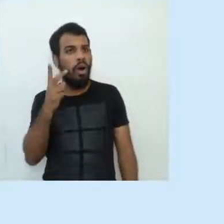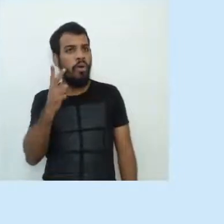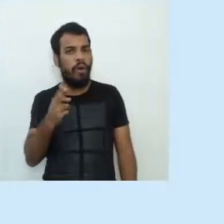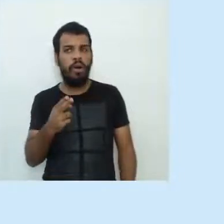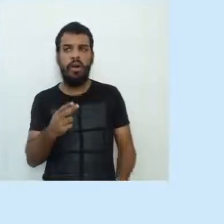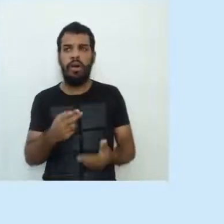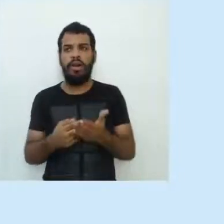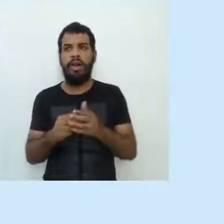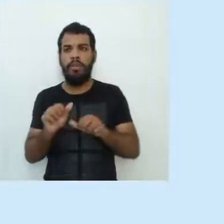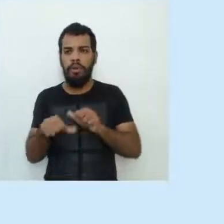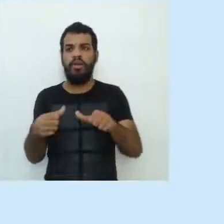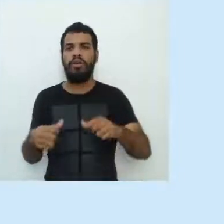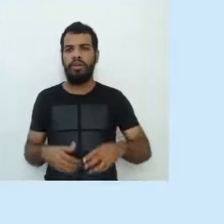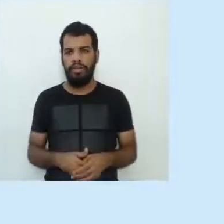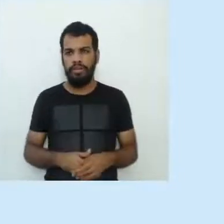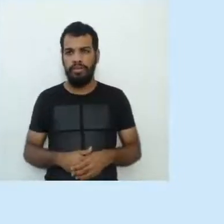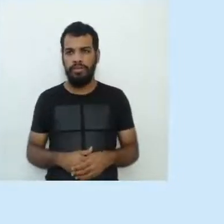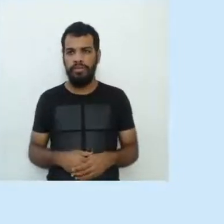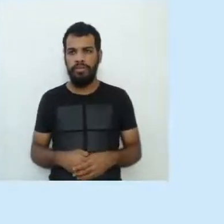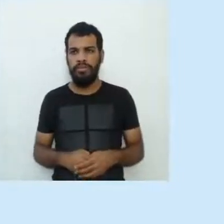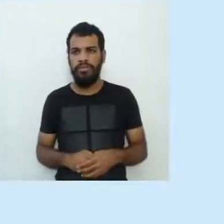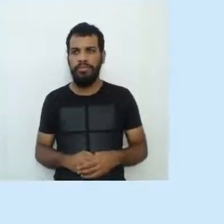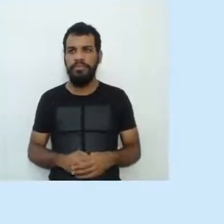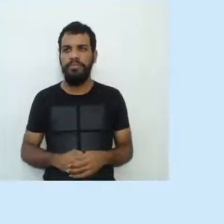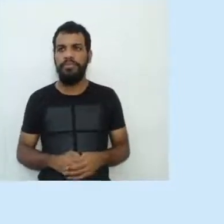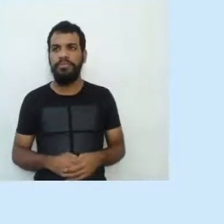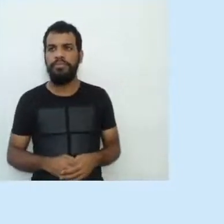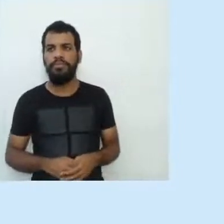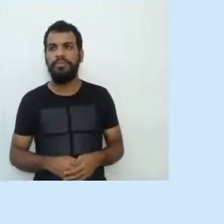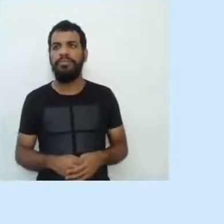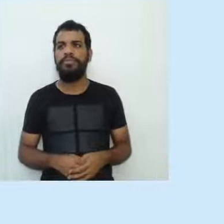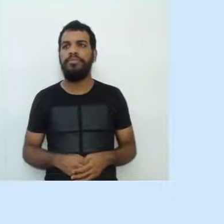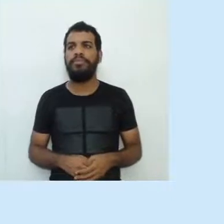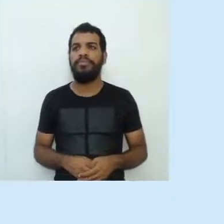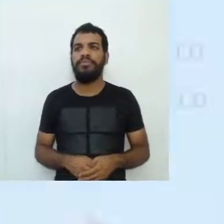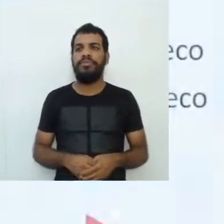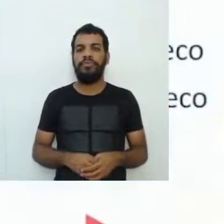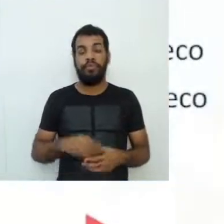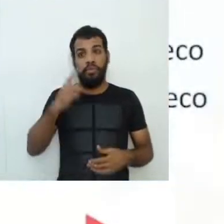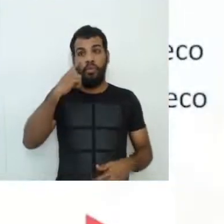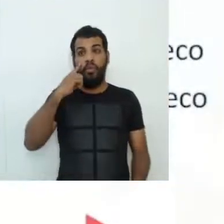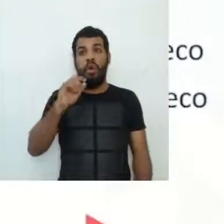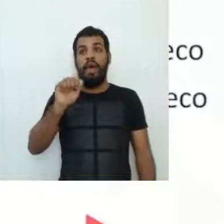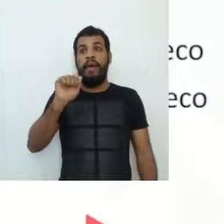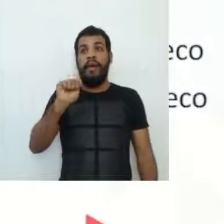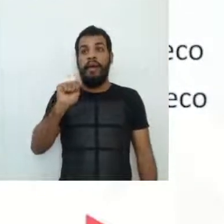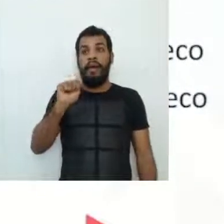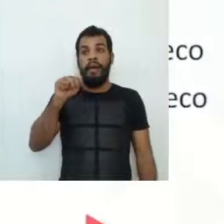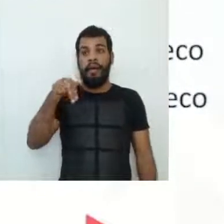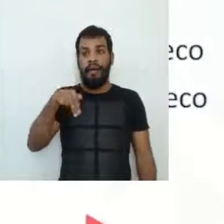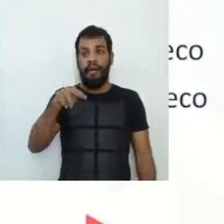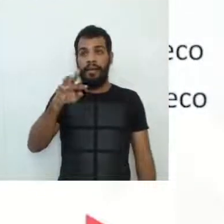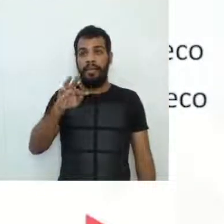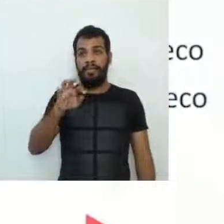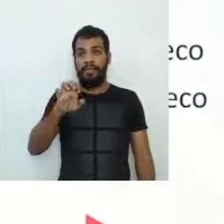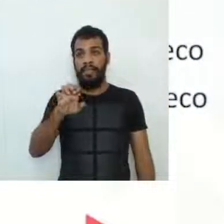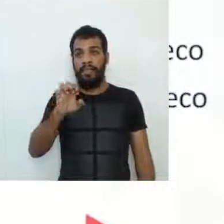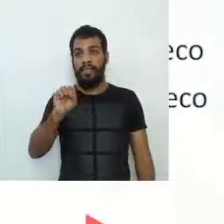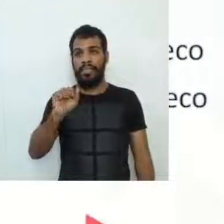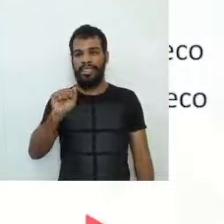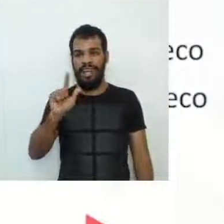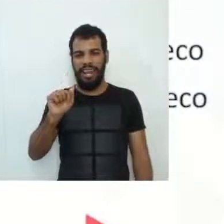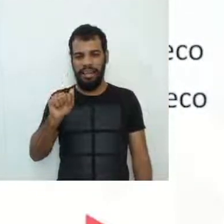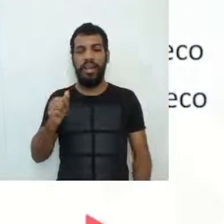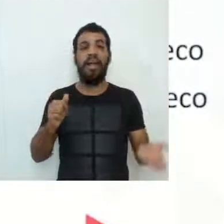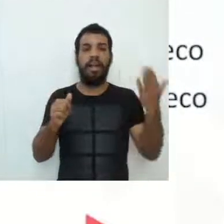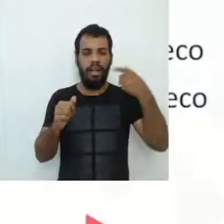essa mudança, ok? Observa como é que fica a palavra antessala. Antes a gente tinha um hífen, agora